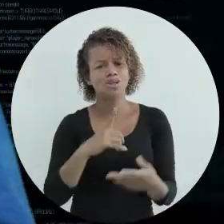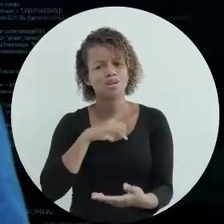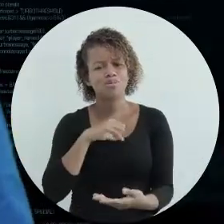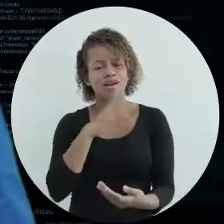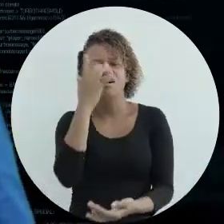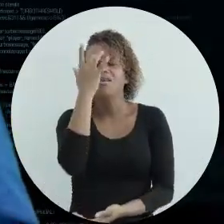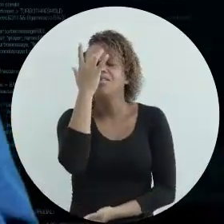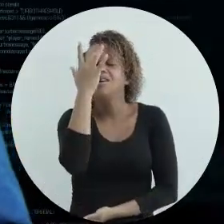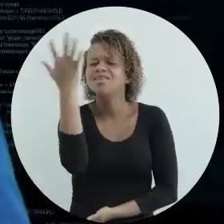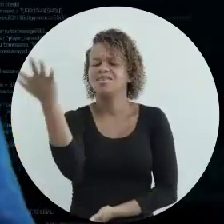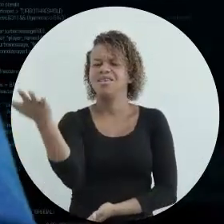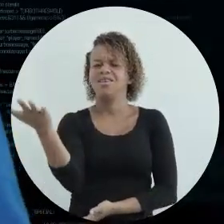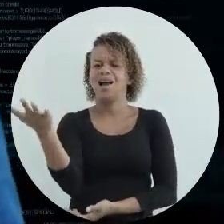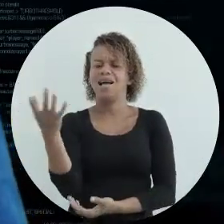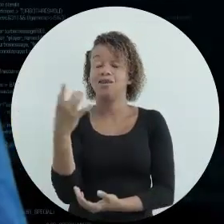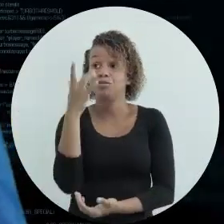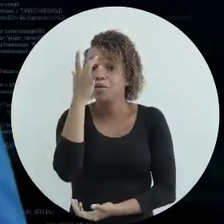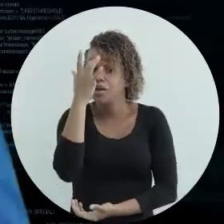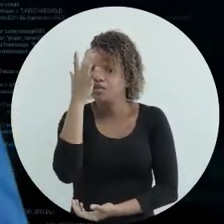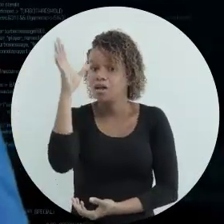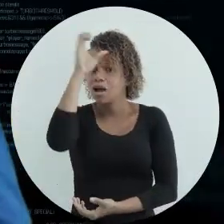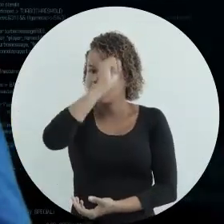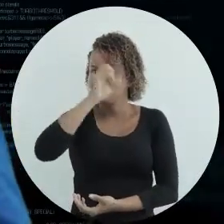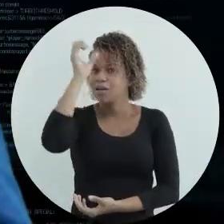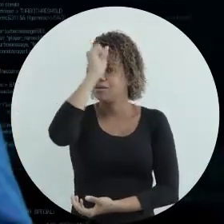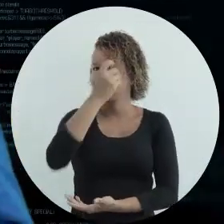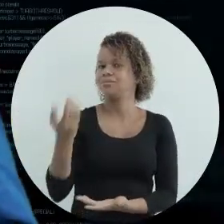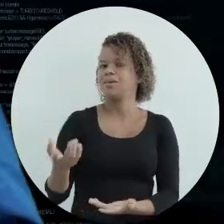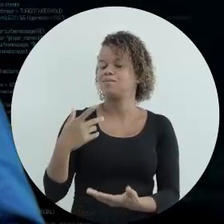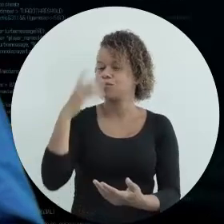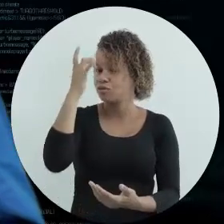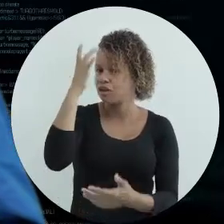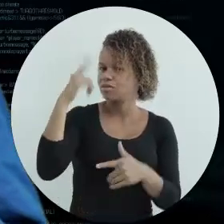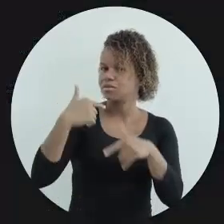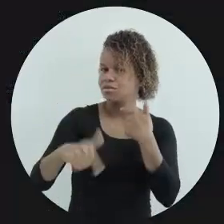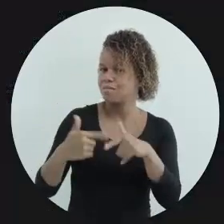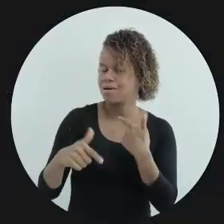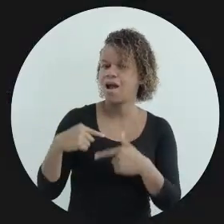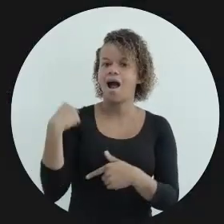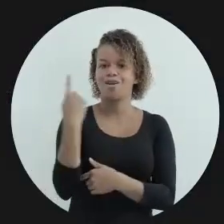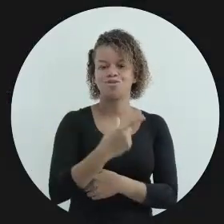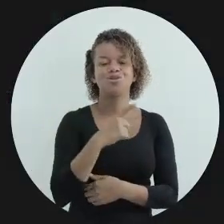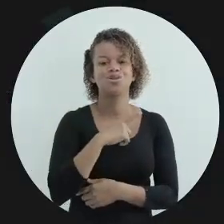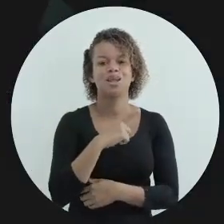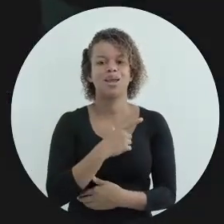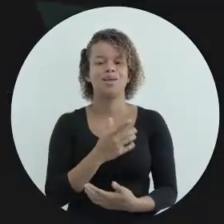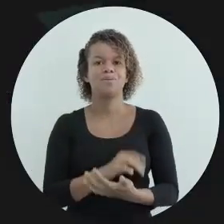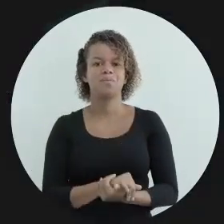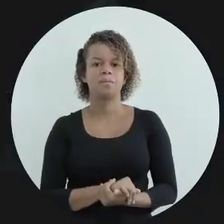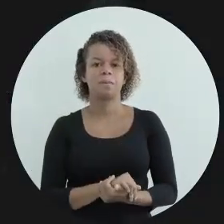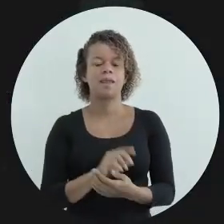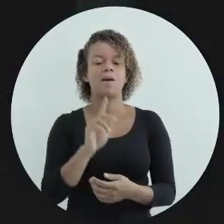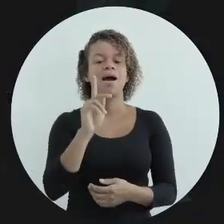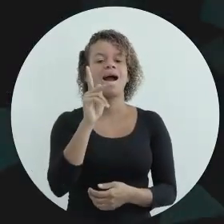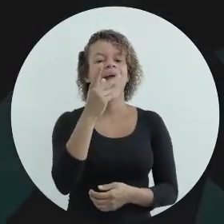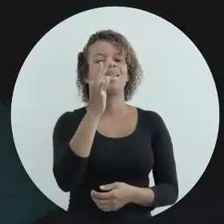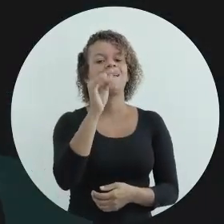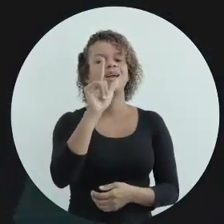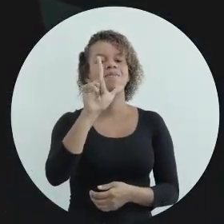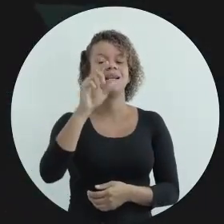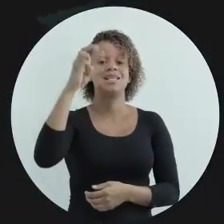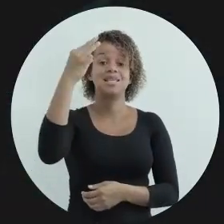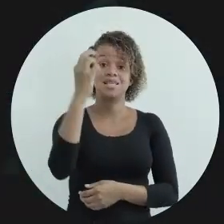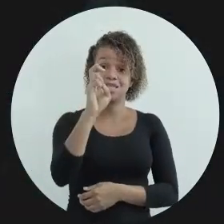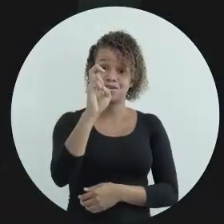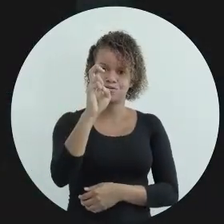muito mais fácil aprender, é muito mais fácil trabalhar. A gente tem o HTML5, que foi um processo,